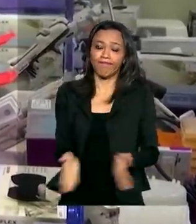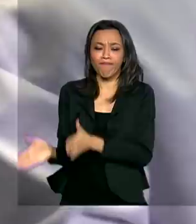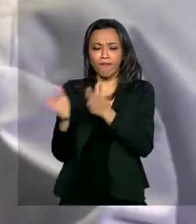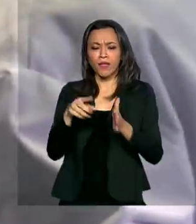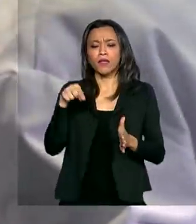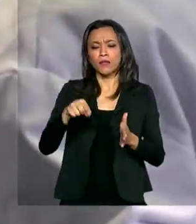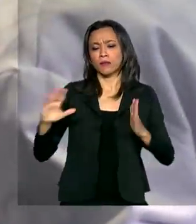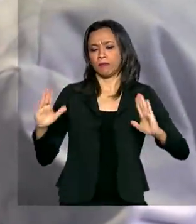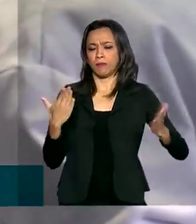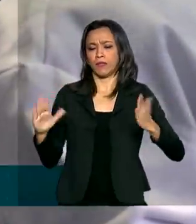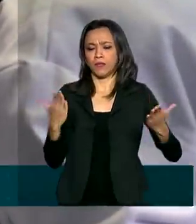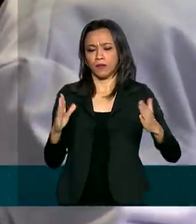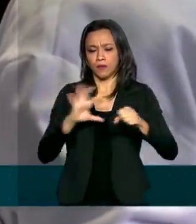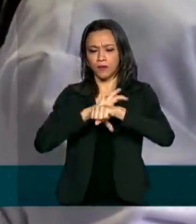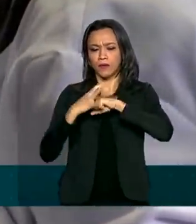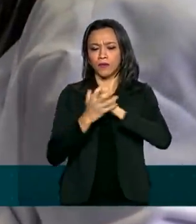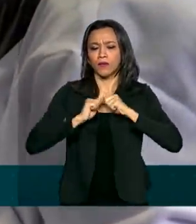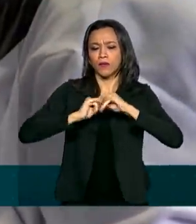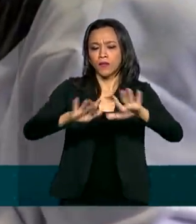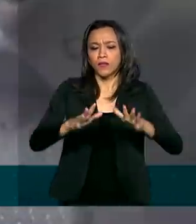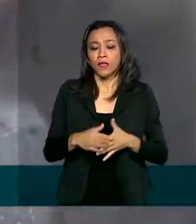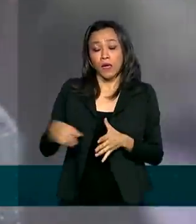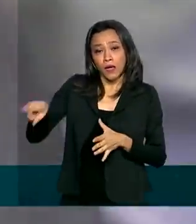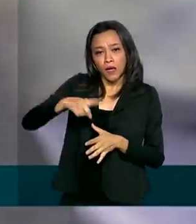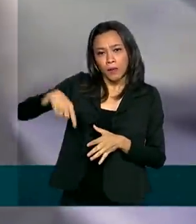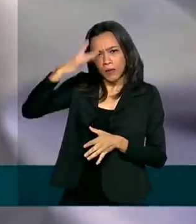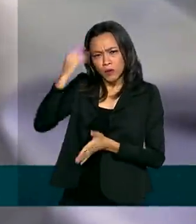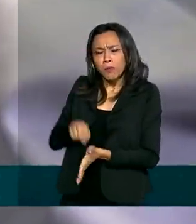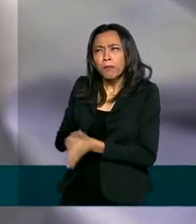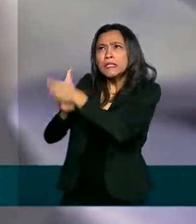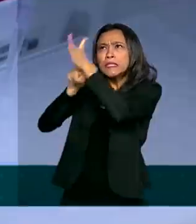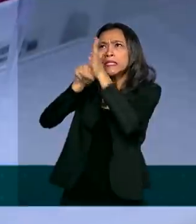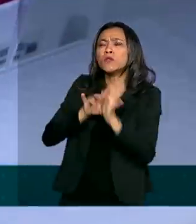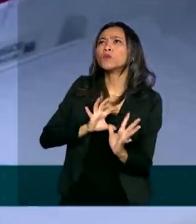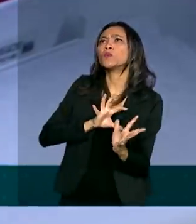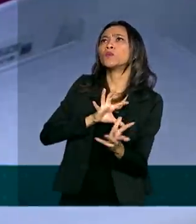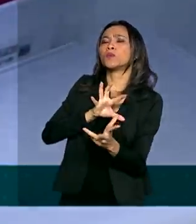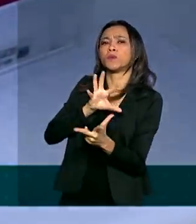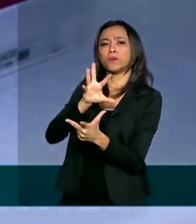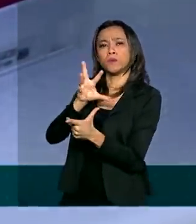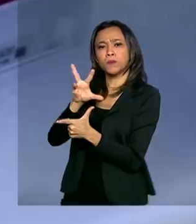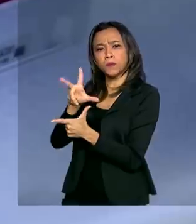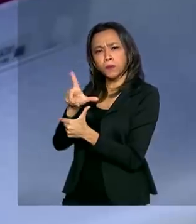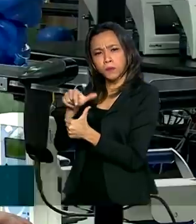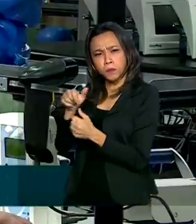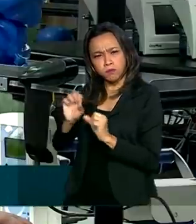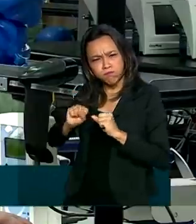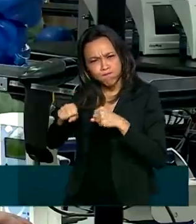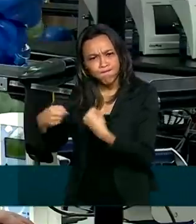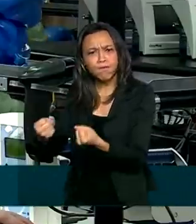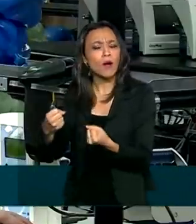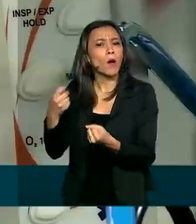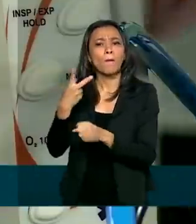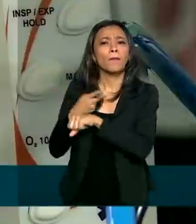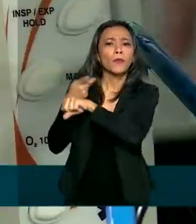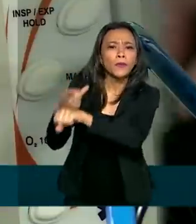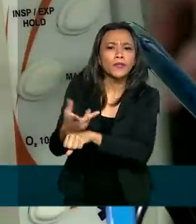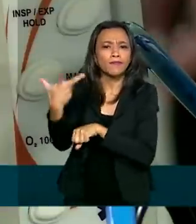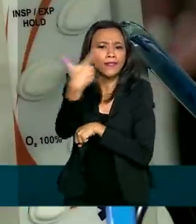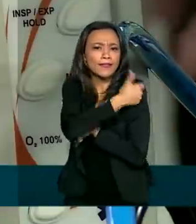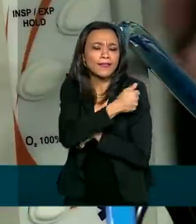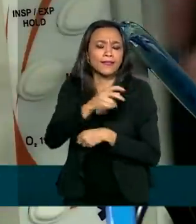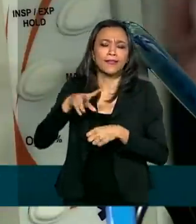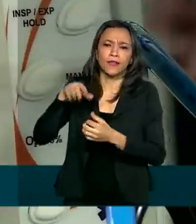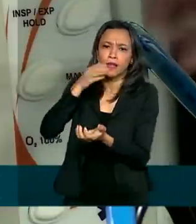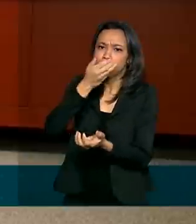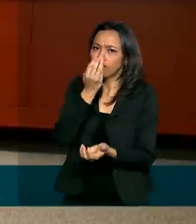pandemia, cientistas do mundo inteiro intensificam pesquisas na busca de vacinas e equipamentos que possam